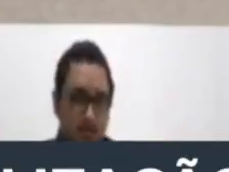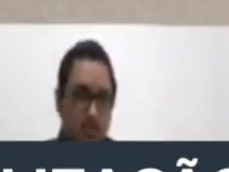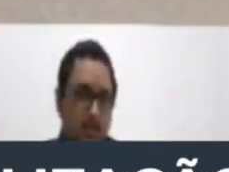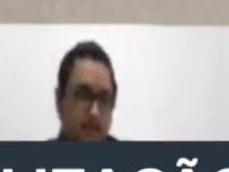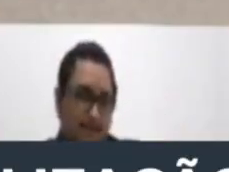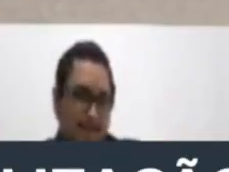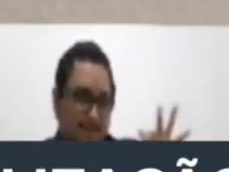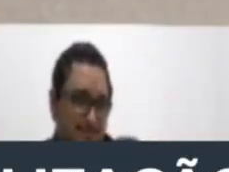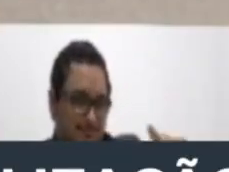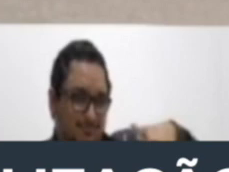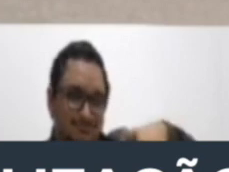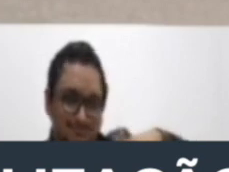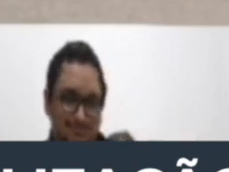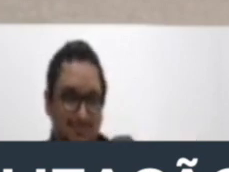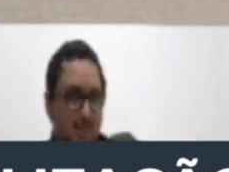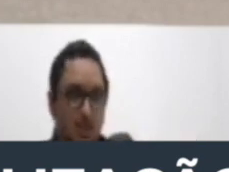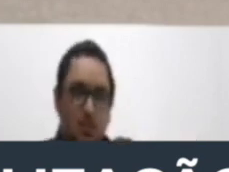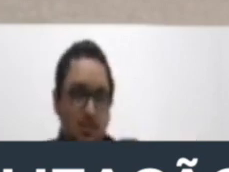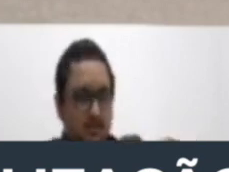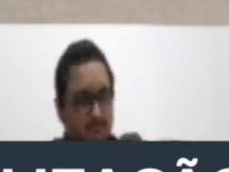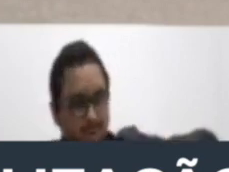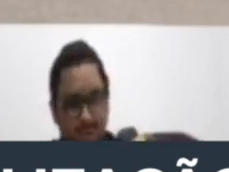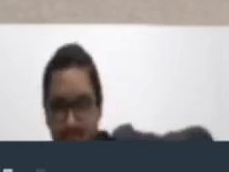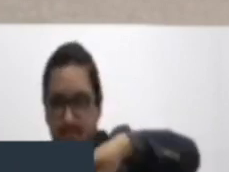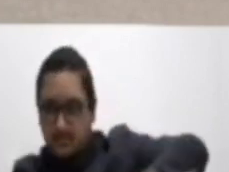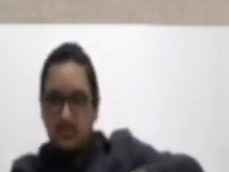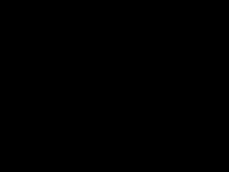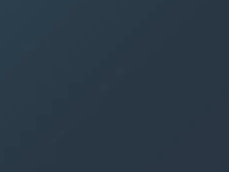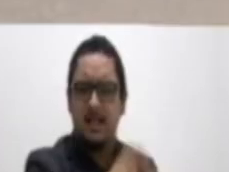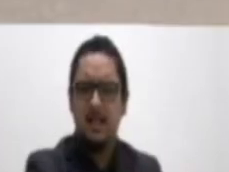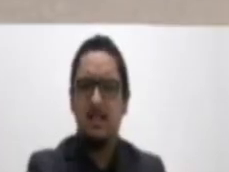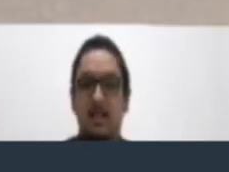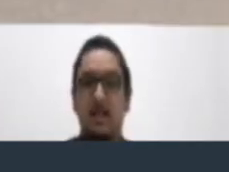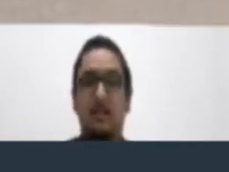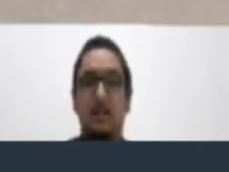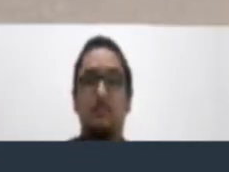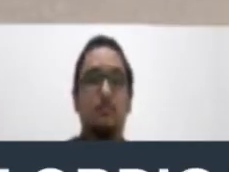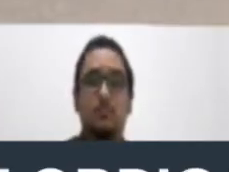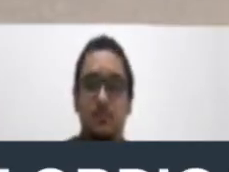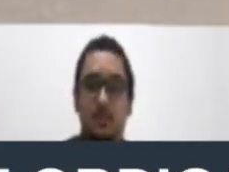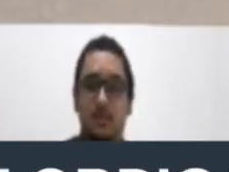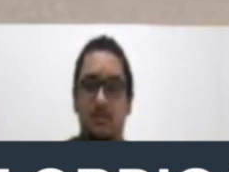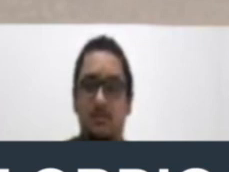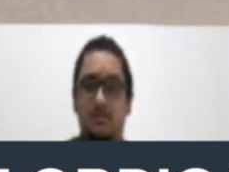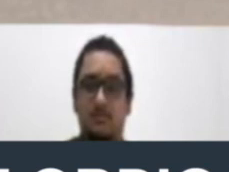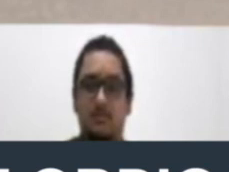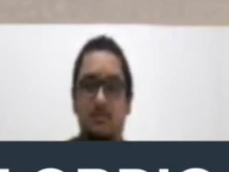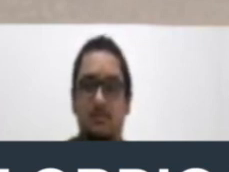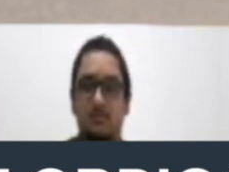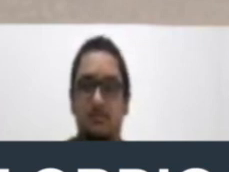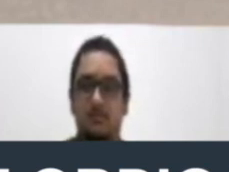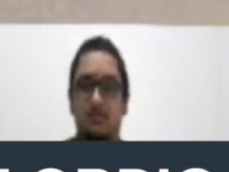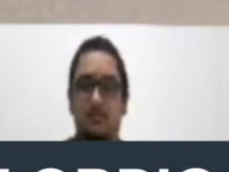questionamento sobre a sinalização horizontal nas principais avenidas de Manaus. Raif também apresenta na Câmara Municipal